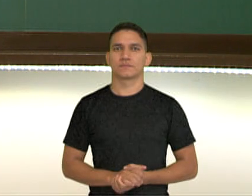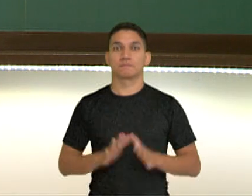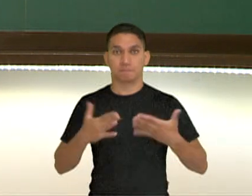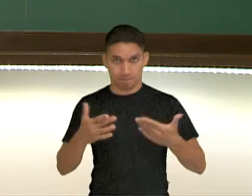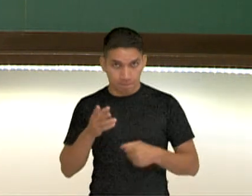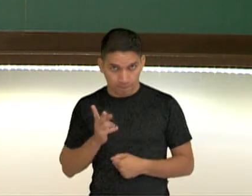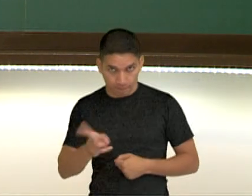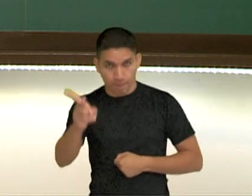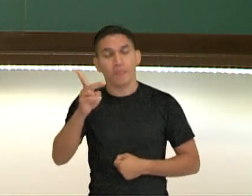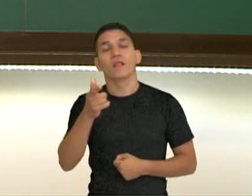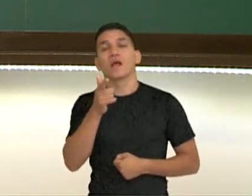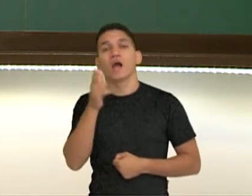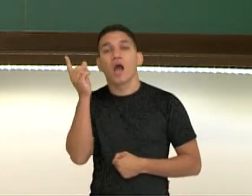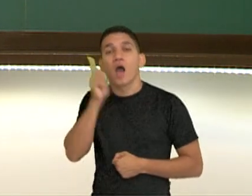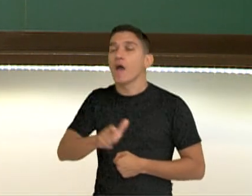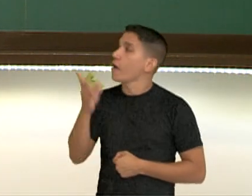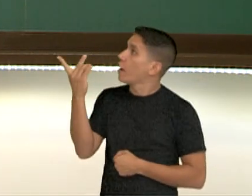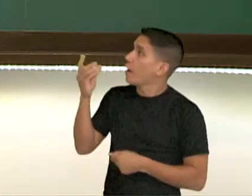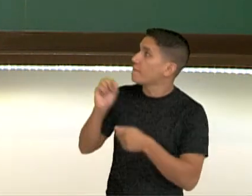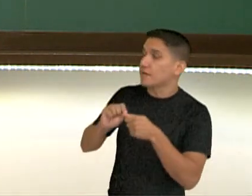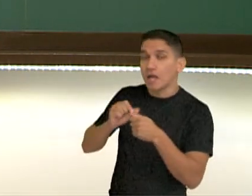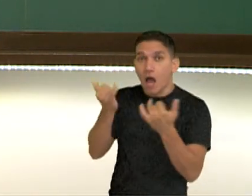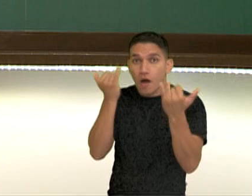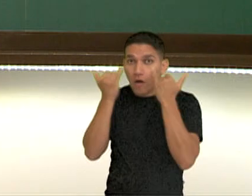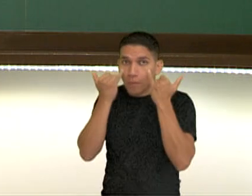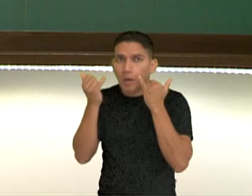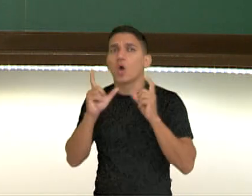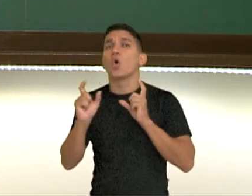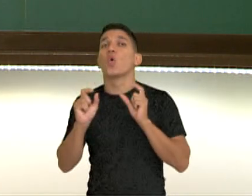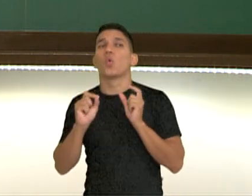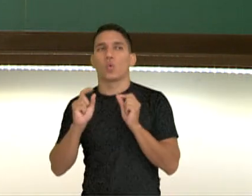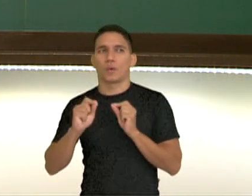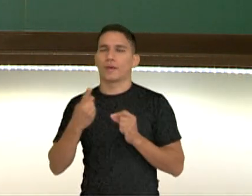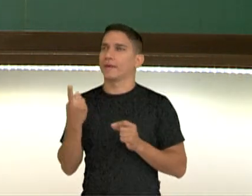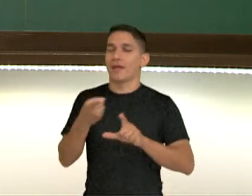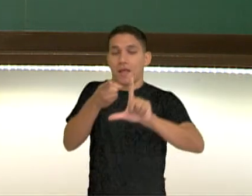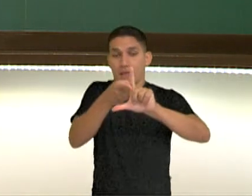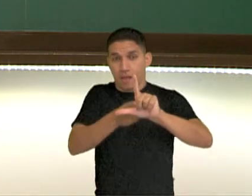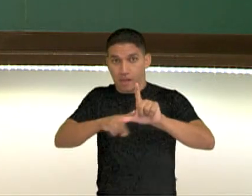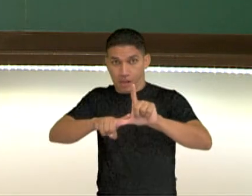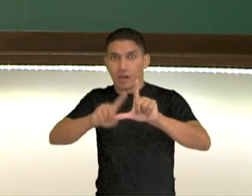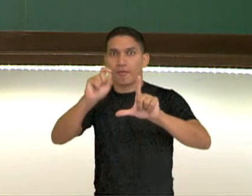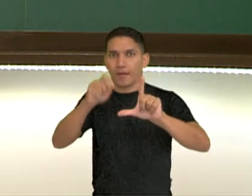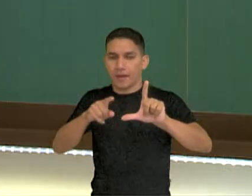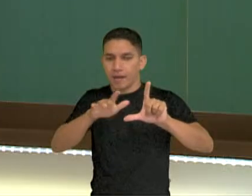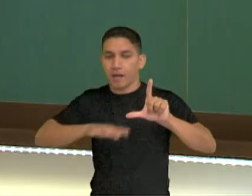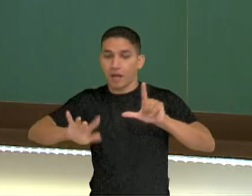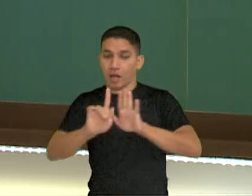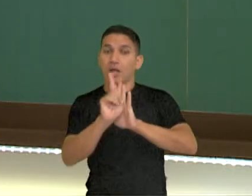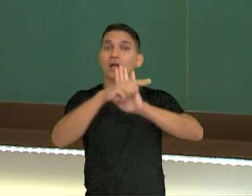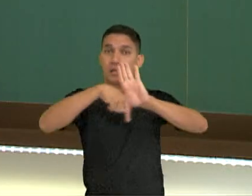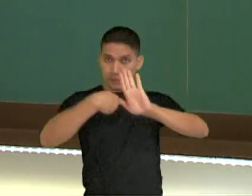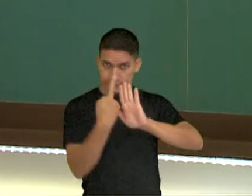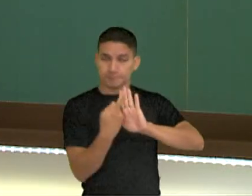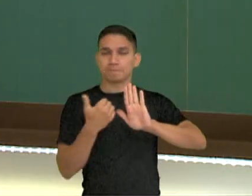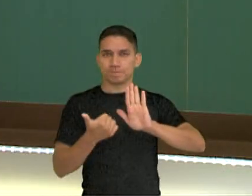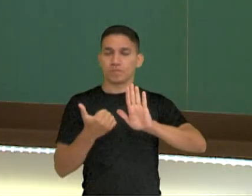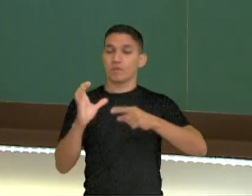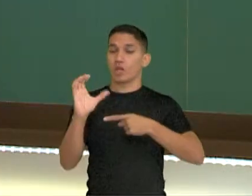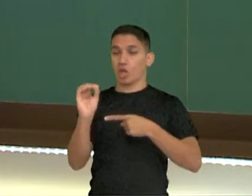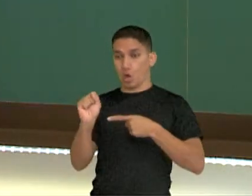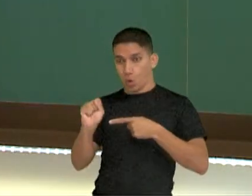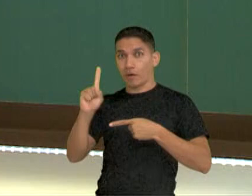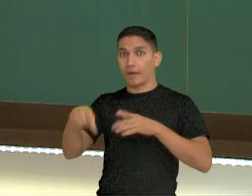Então vamos lá, pessoal, nós temos aqui nossa informação de que o ângulo está na circunferência, o cosseno